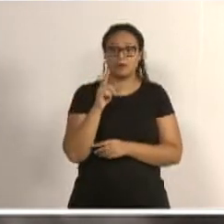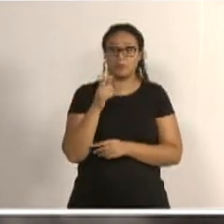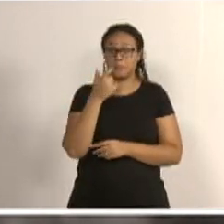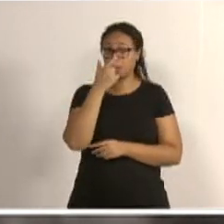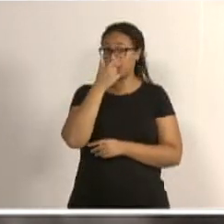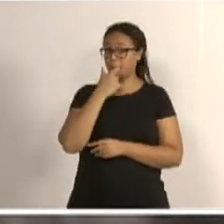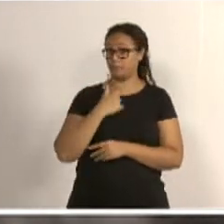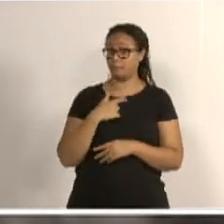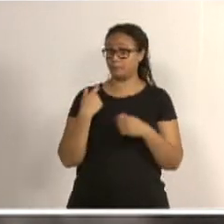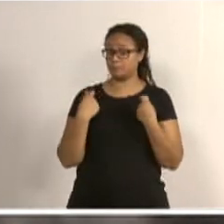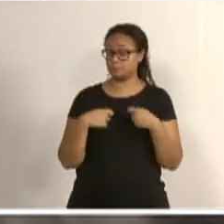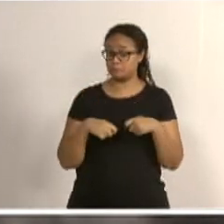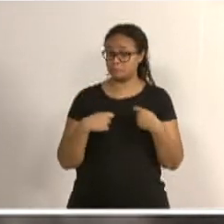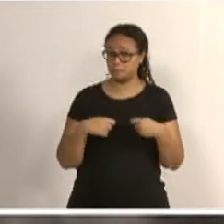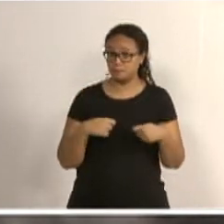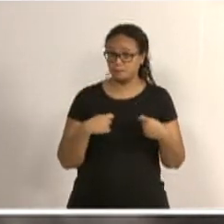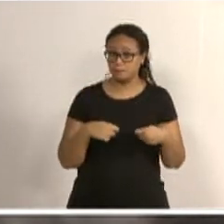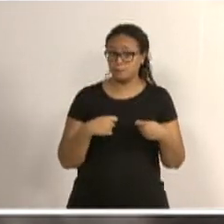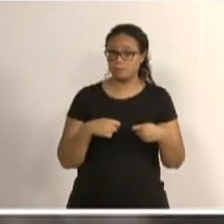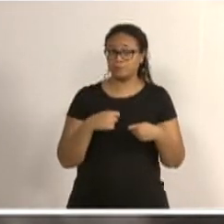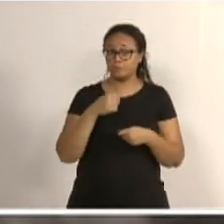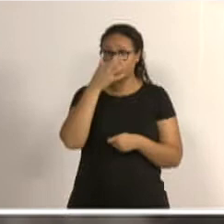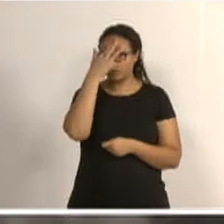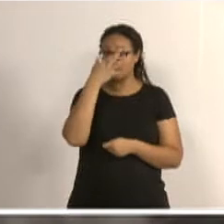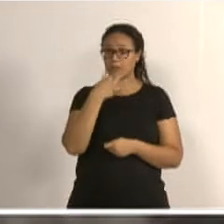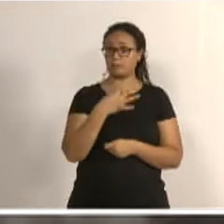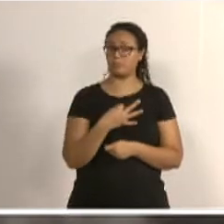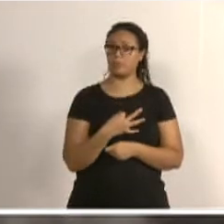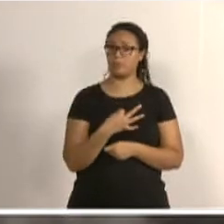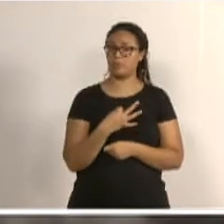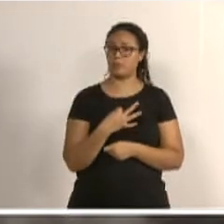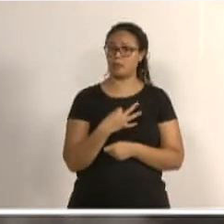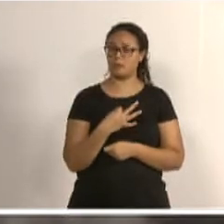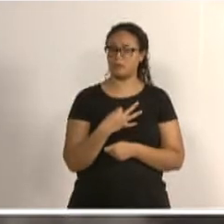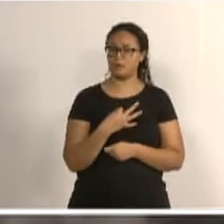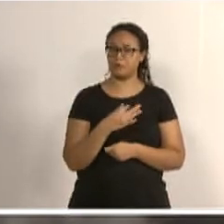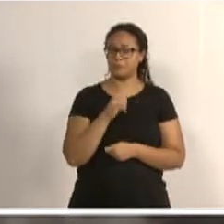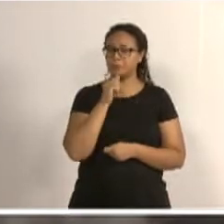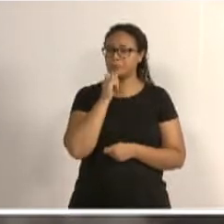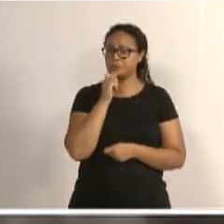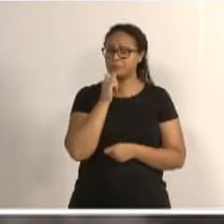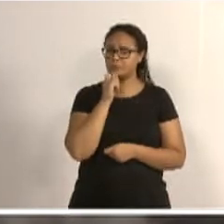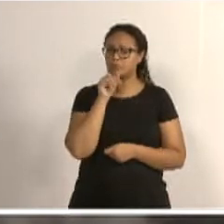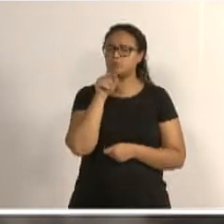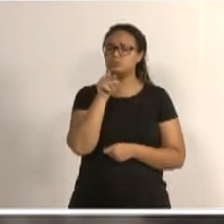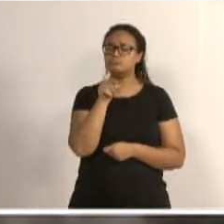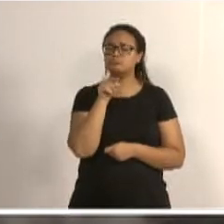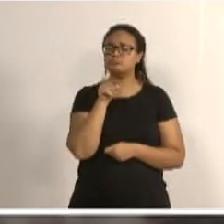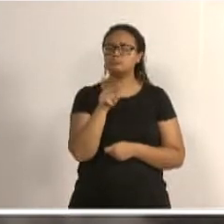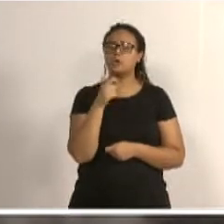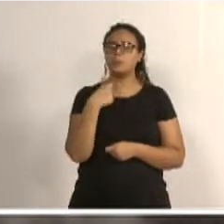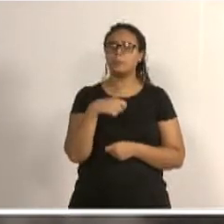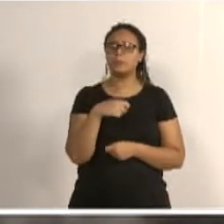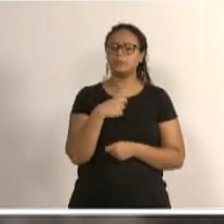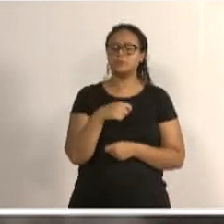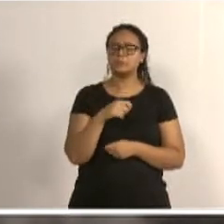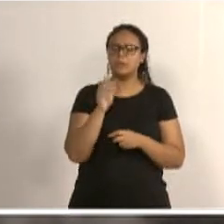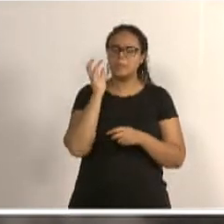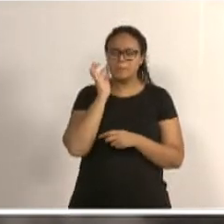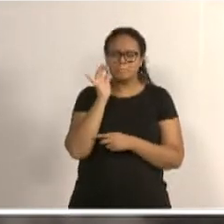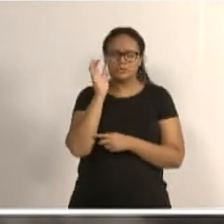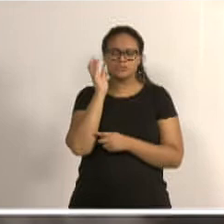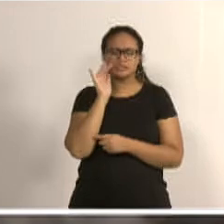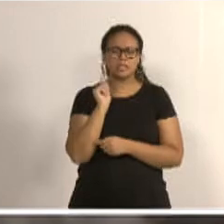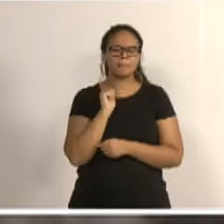usuário possa fazer a sua tarifa, ele simule o transporte que ele queira e vai sair